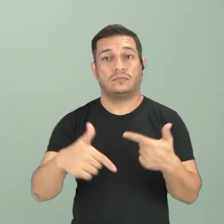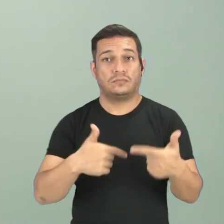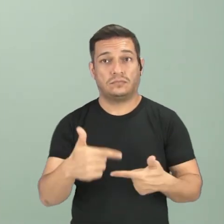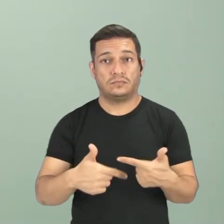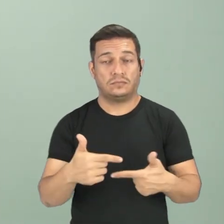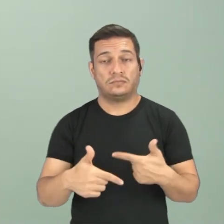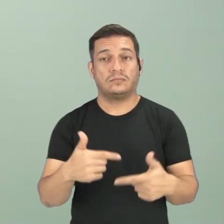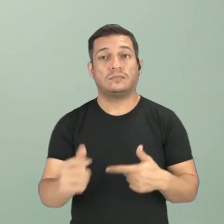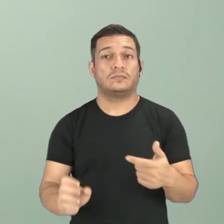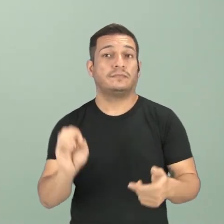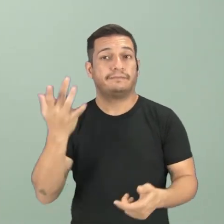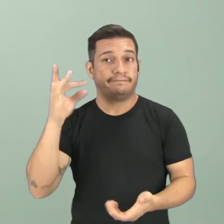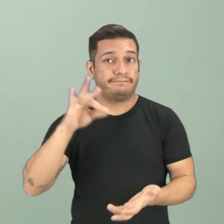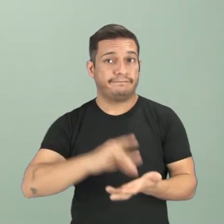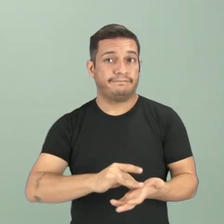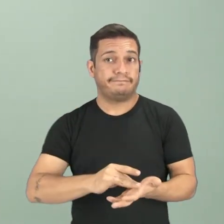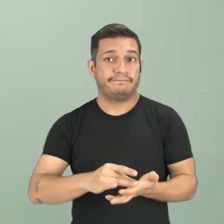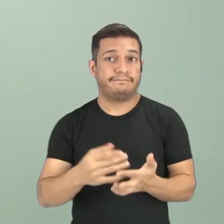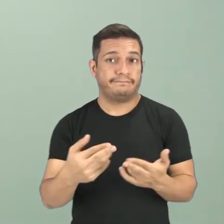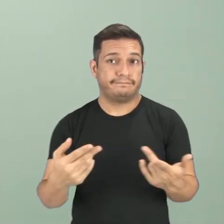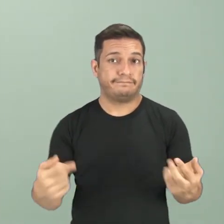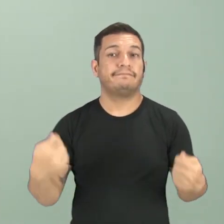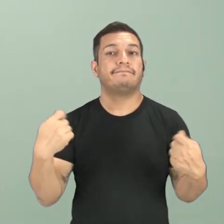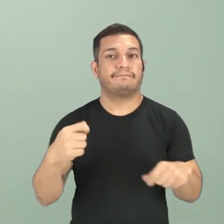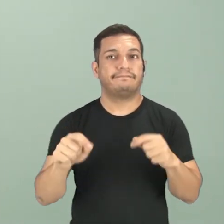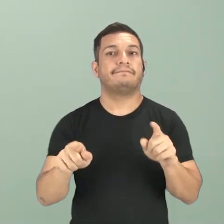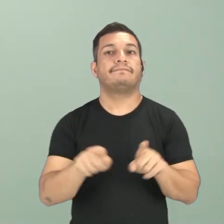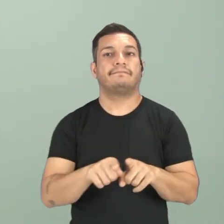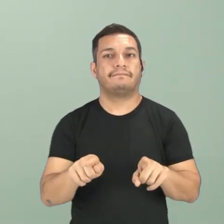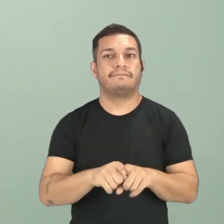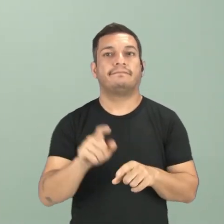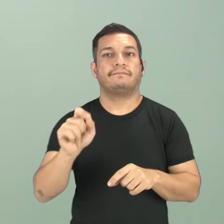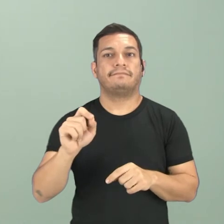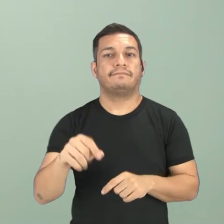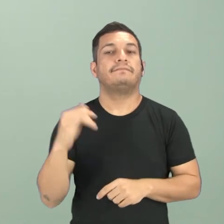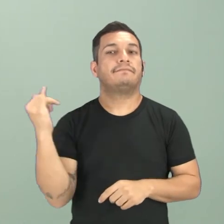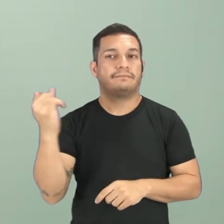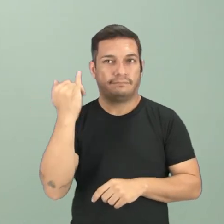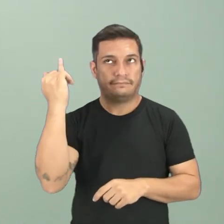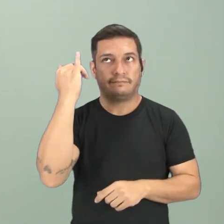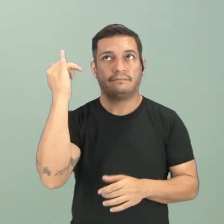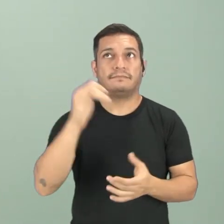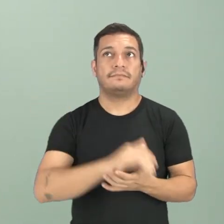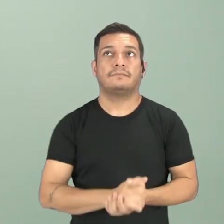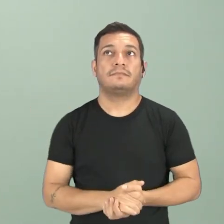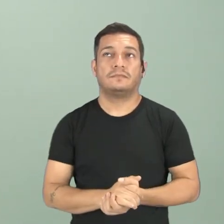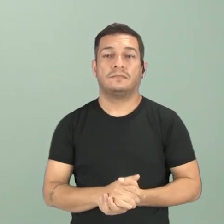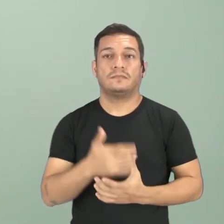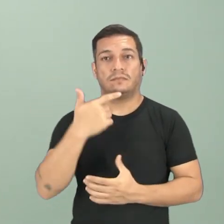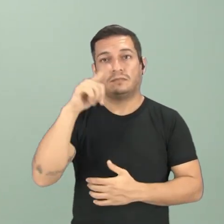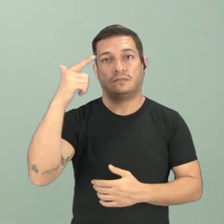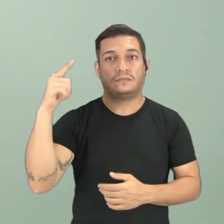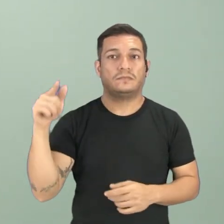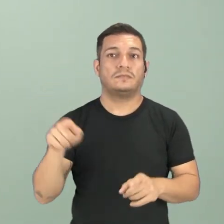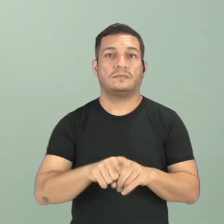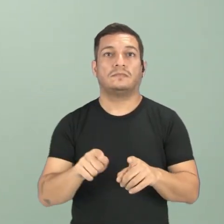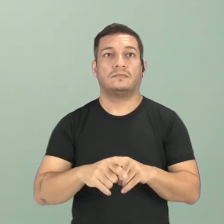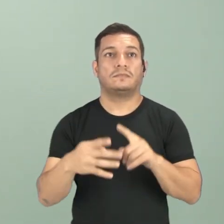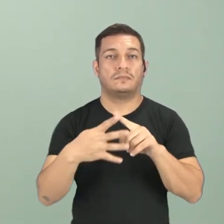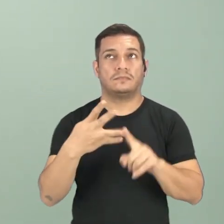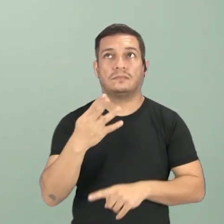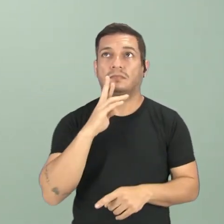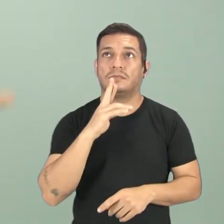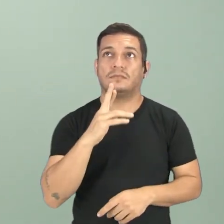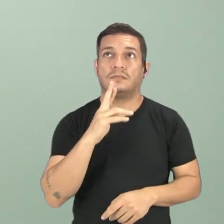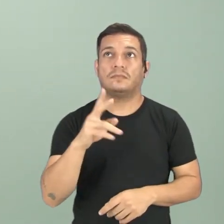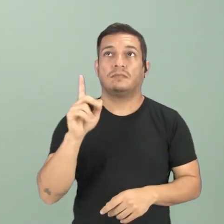ele venha a acontecer também são absolutamente imprescindíveis. E todas as outras 4